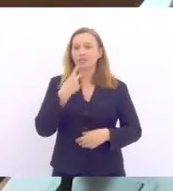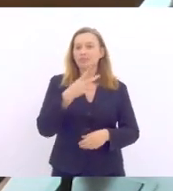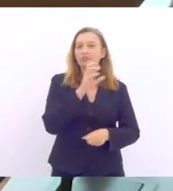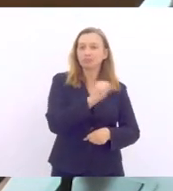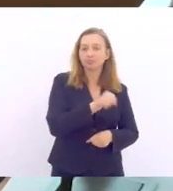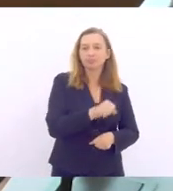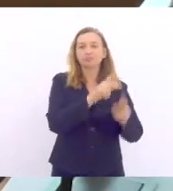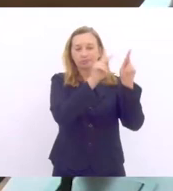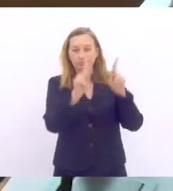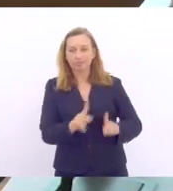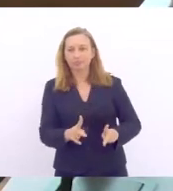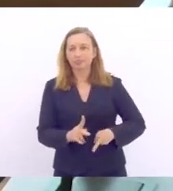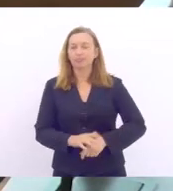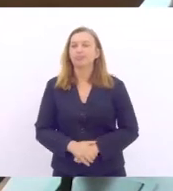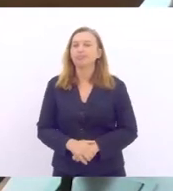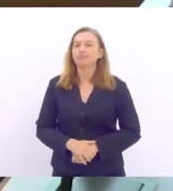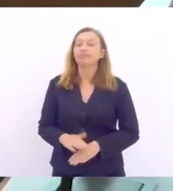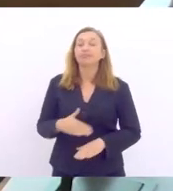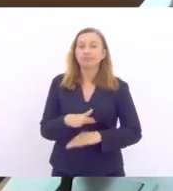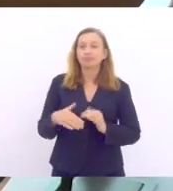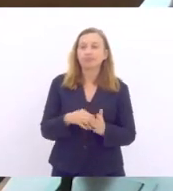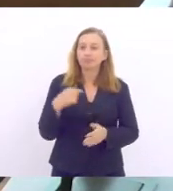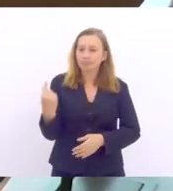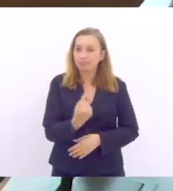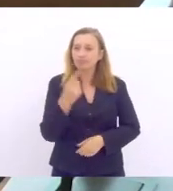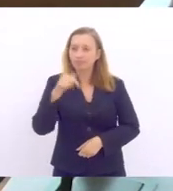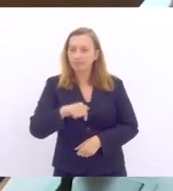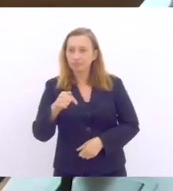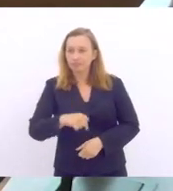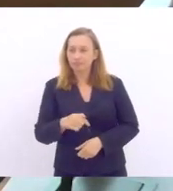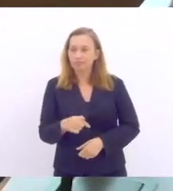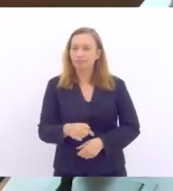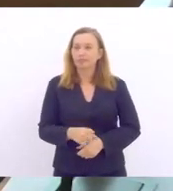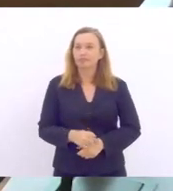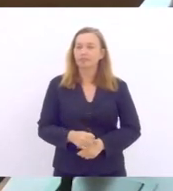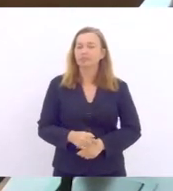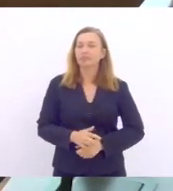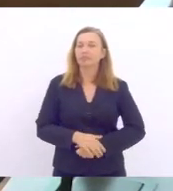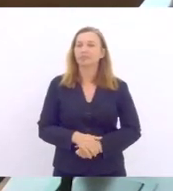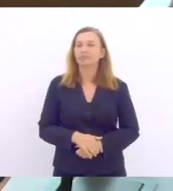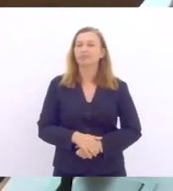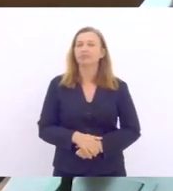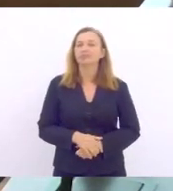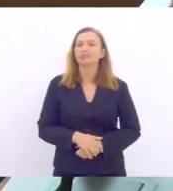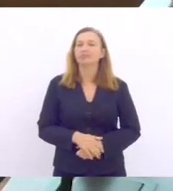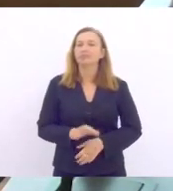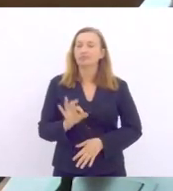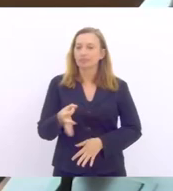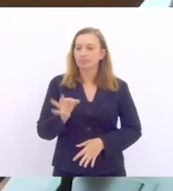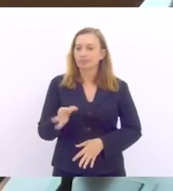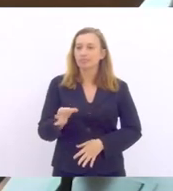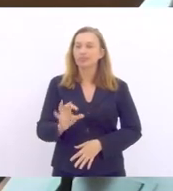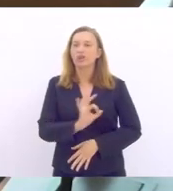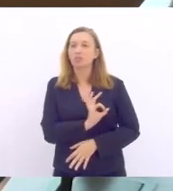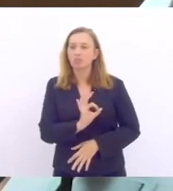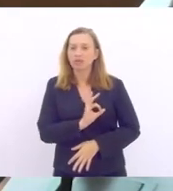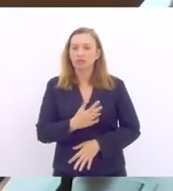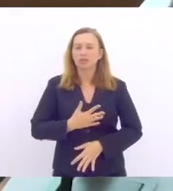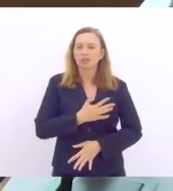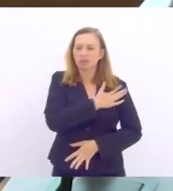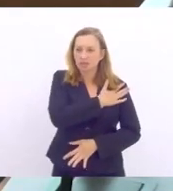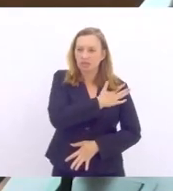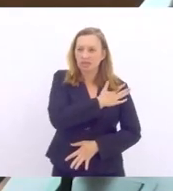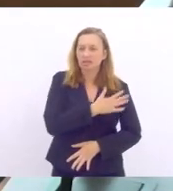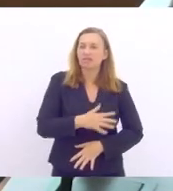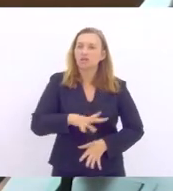para a paz. Todos nós aqui, acertar essa anistia, acertar com a Polícia Militar, uma forma